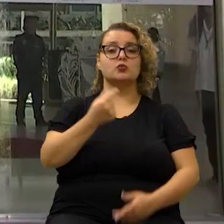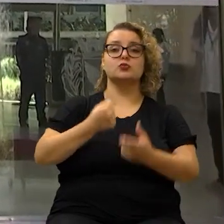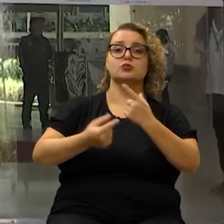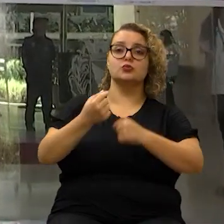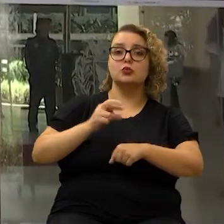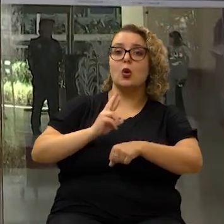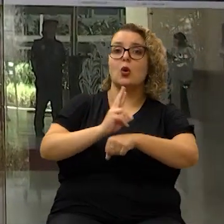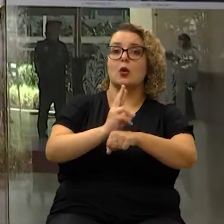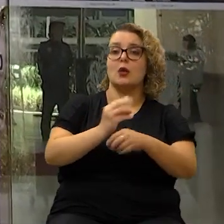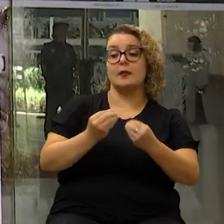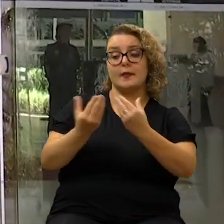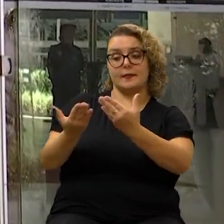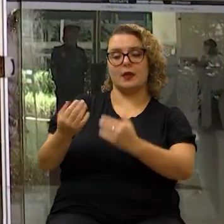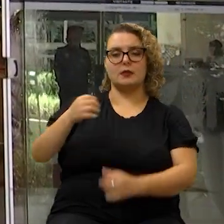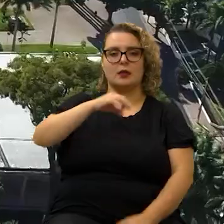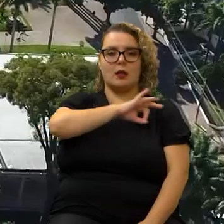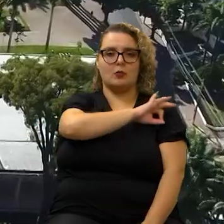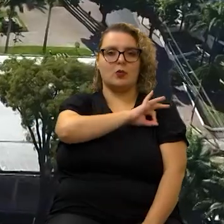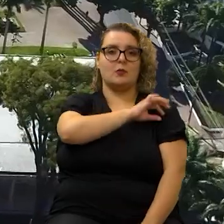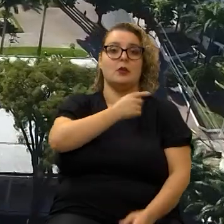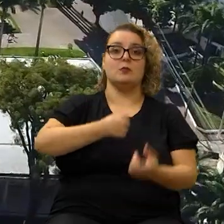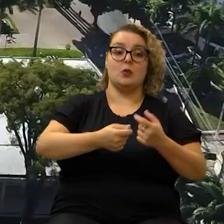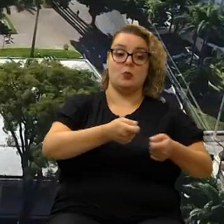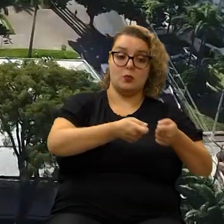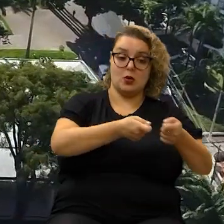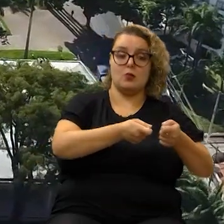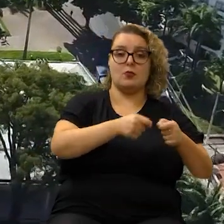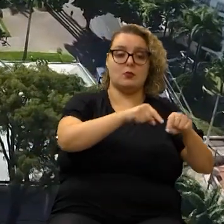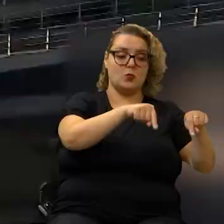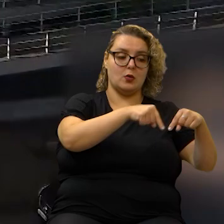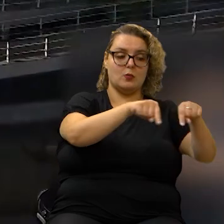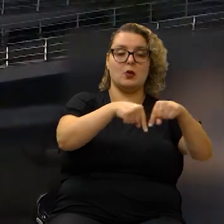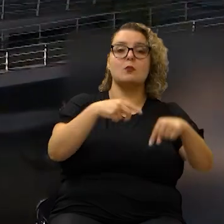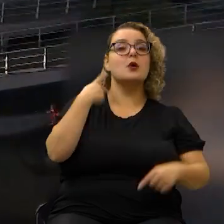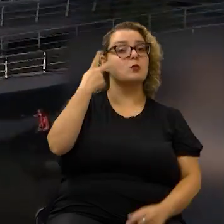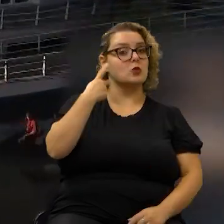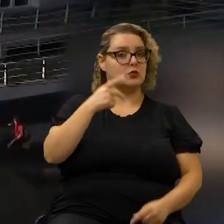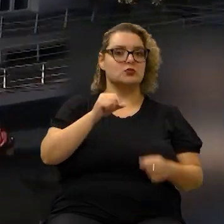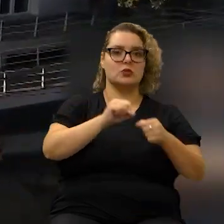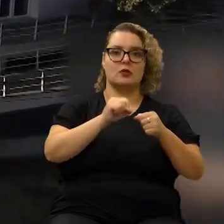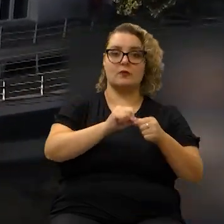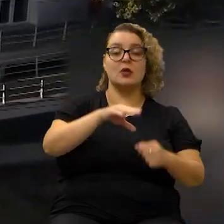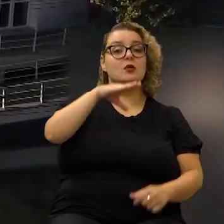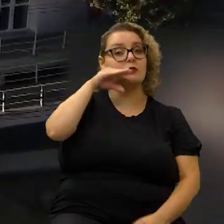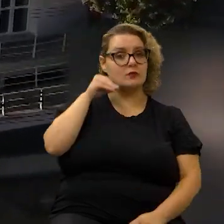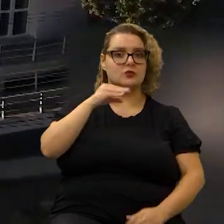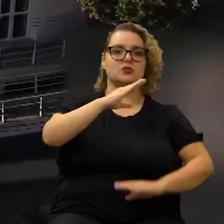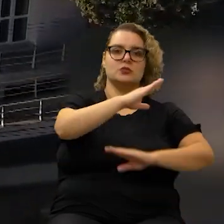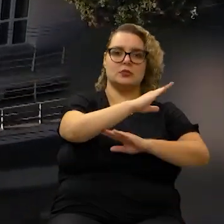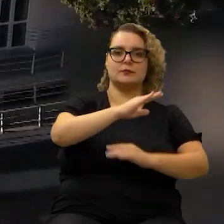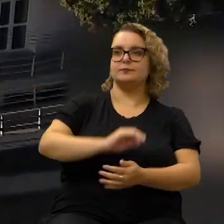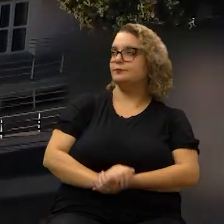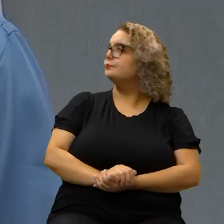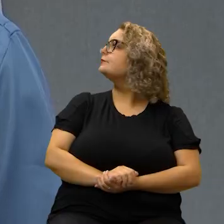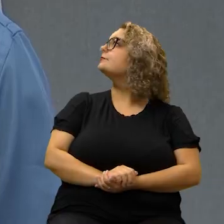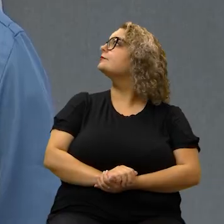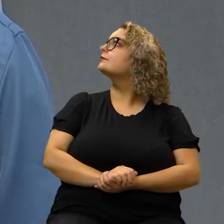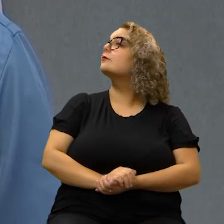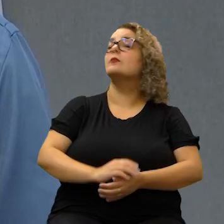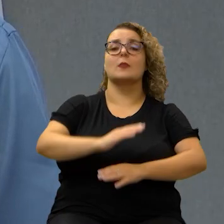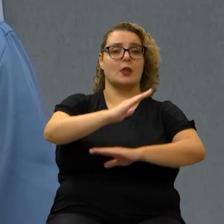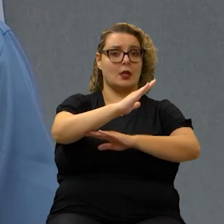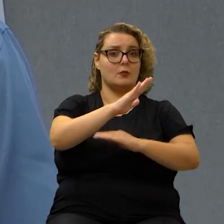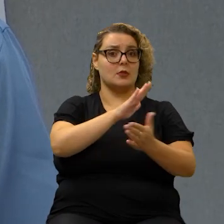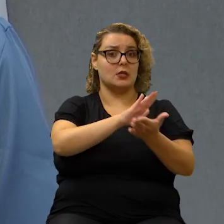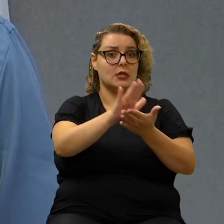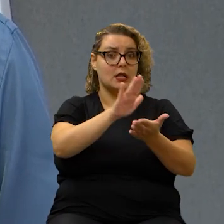destinação dos recursos da prefeitura foi possível pela economia feita nos gabinetes pelos parlamentares e funcionários da casa a câmara